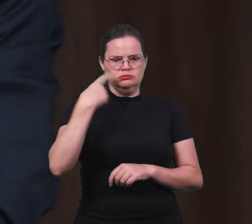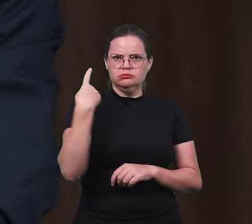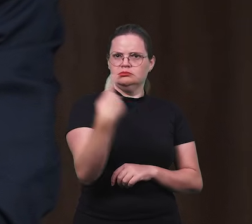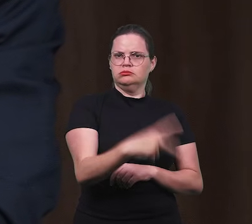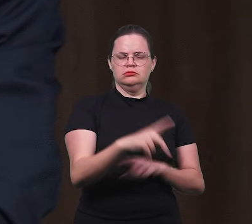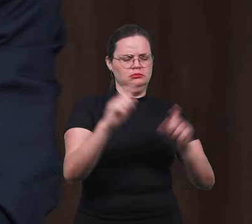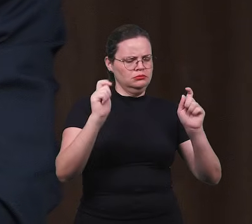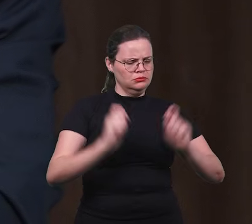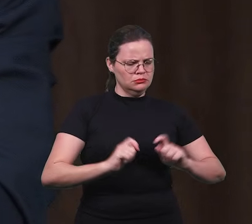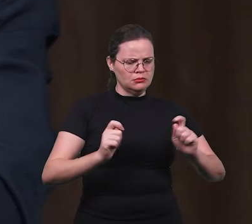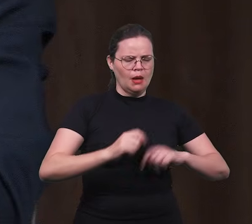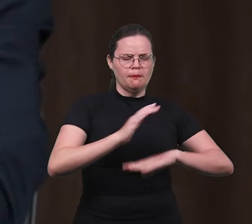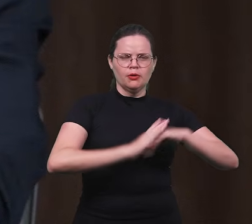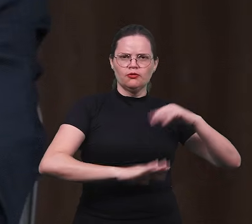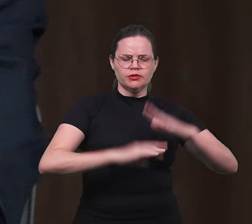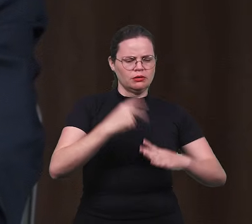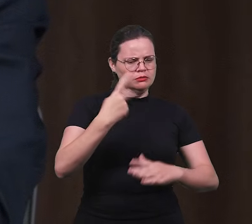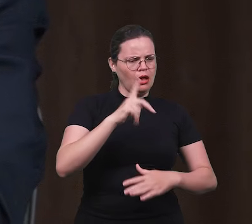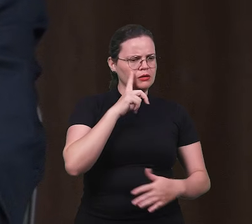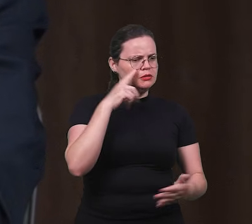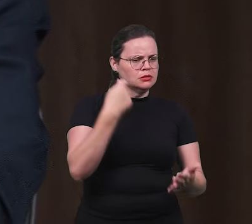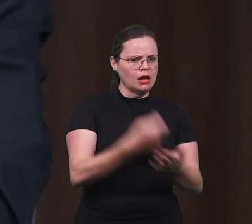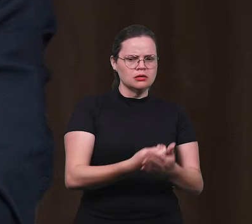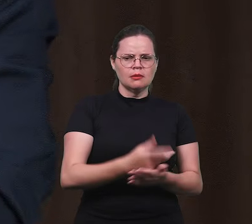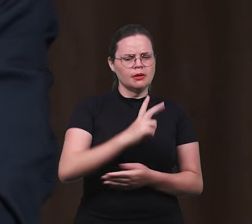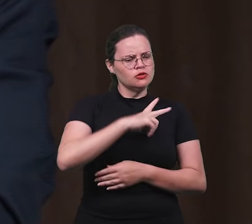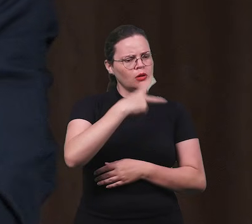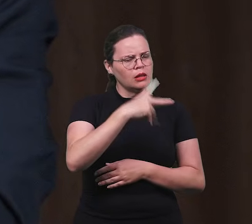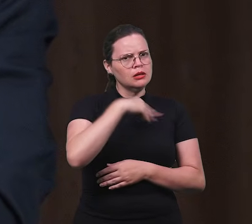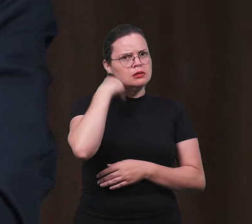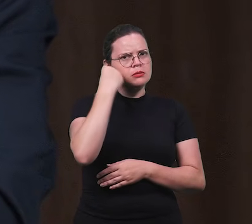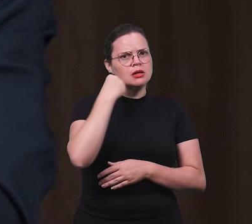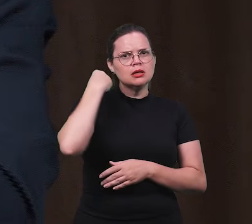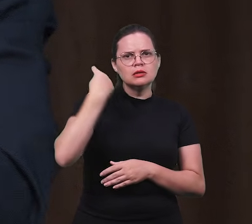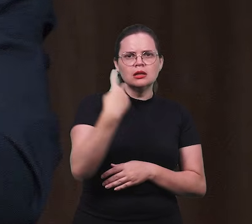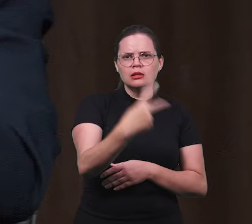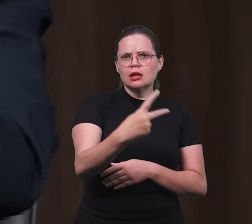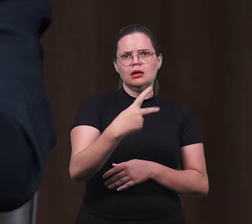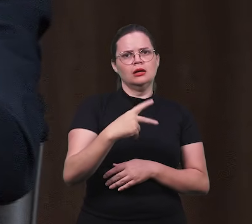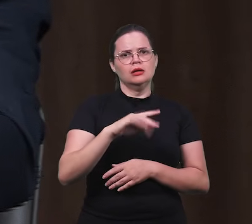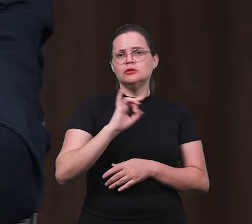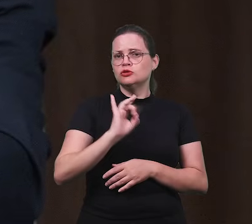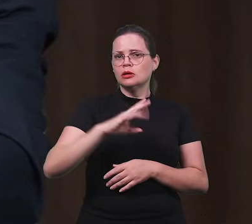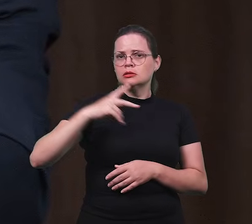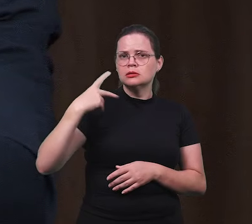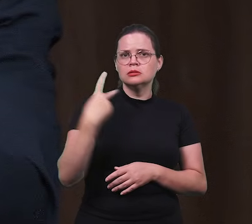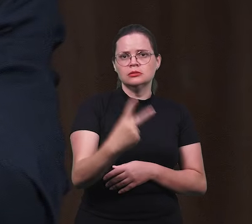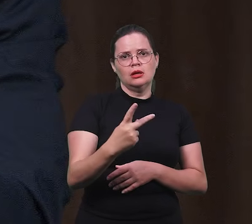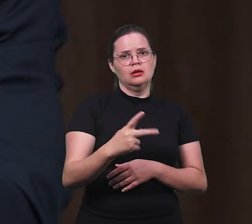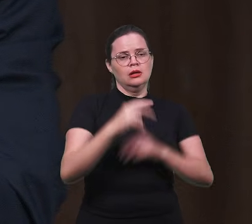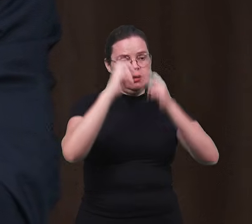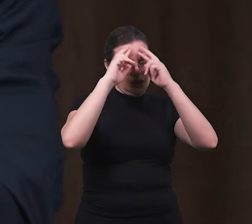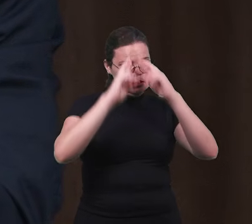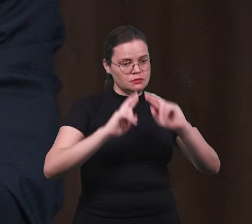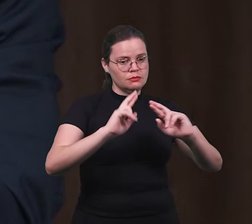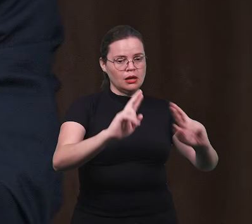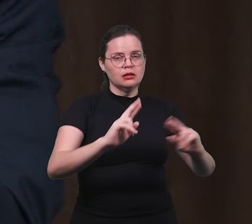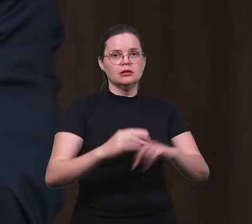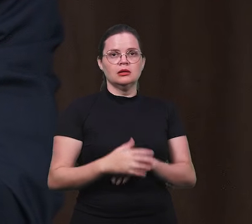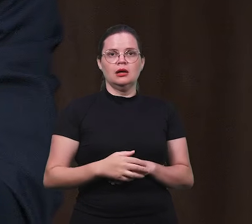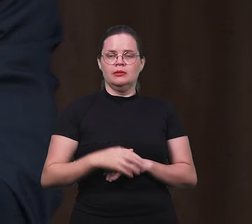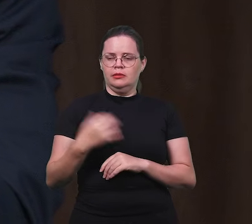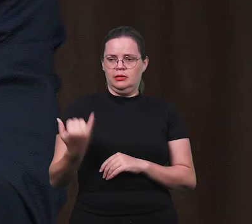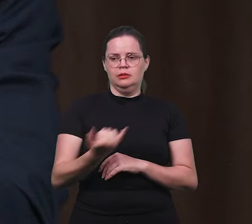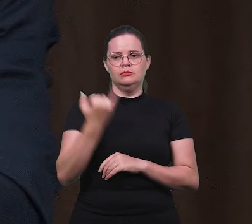personalidade, a profissão dele, quais são as características próprias dele. Respeitar